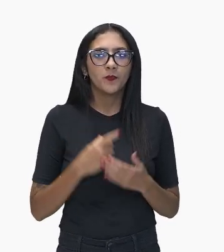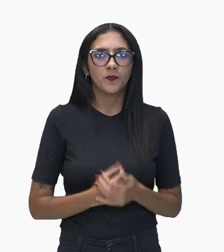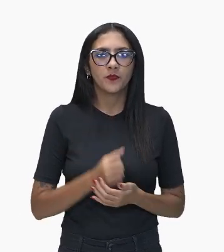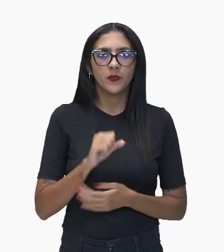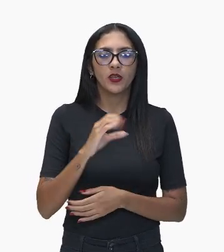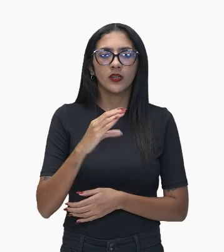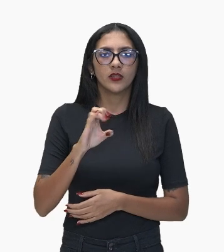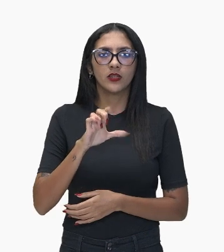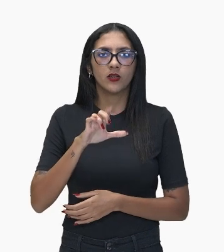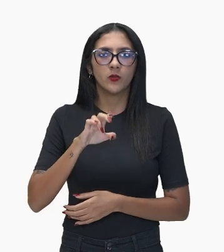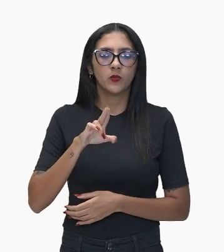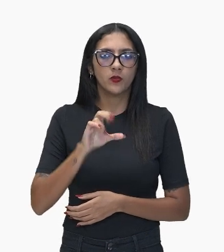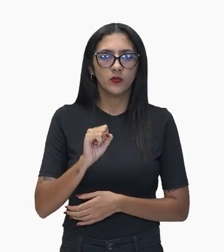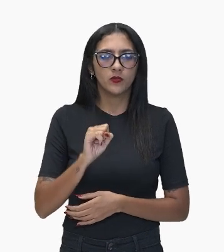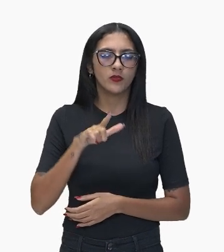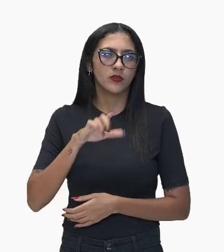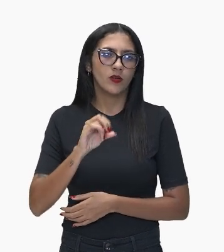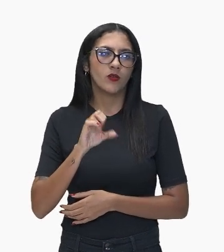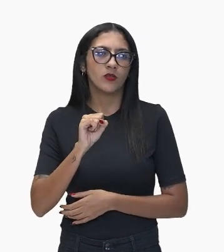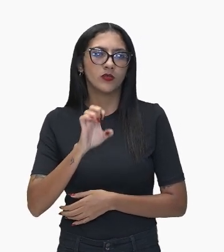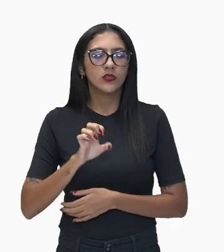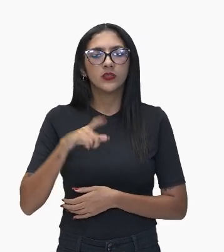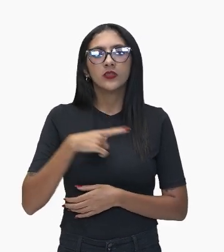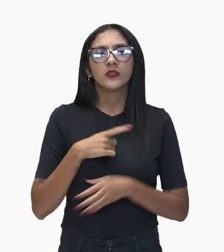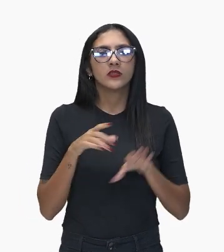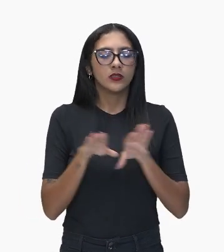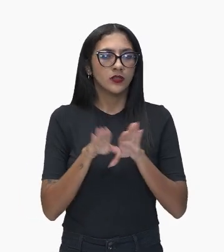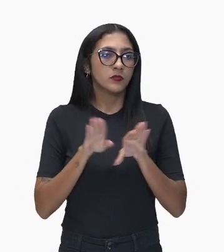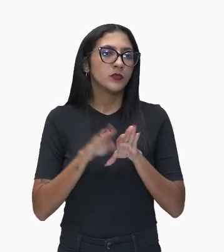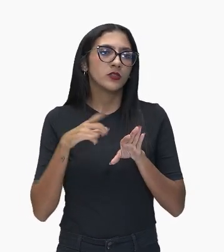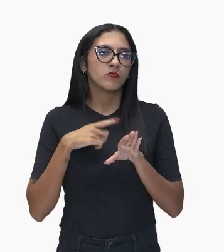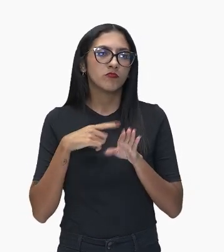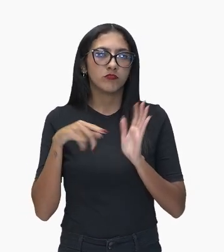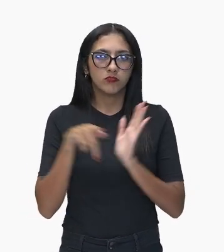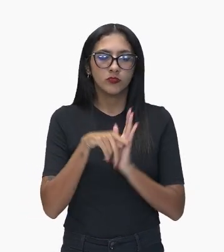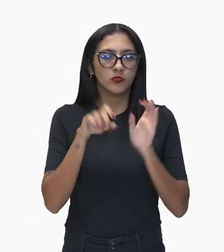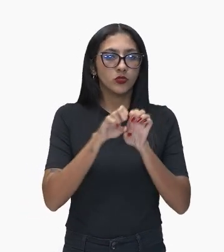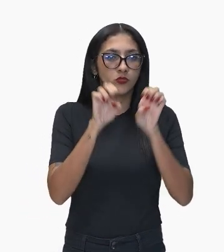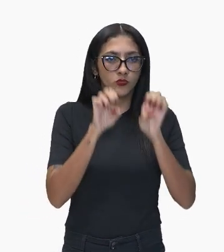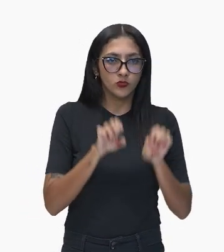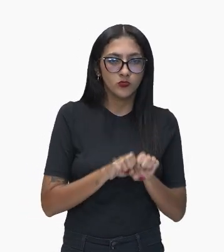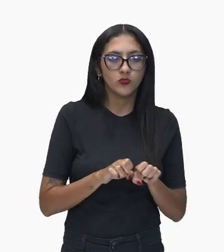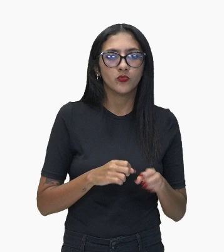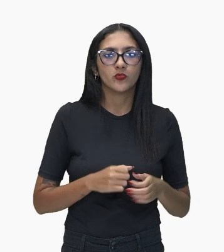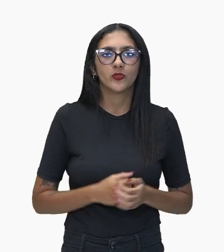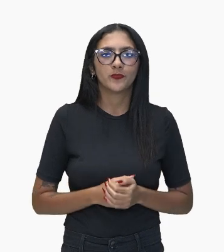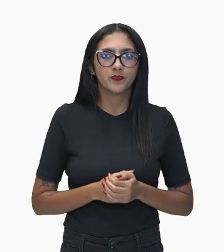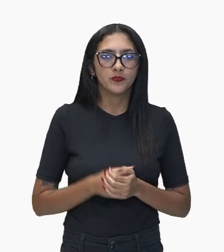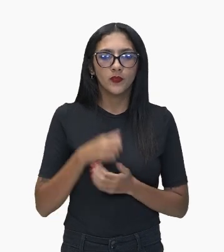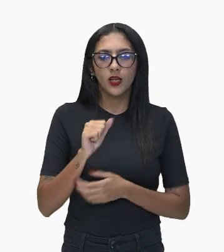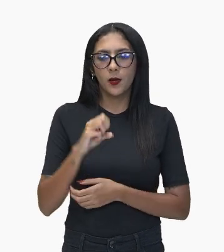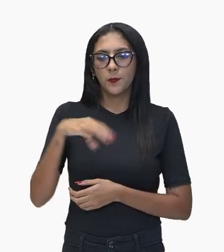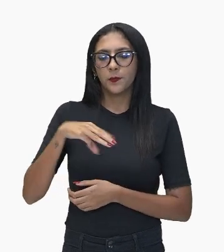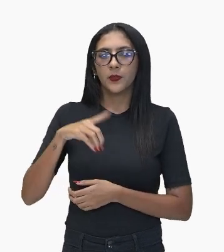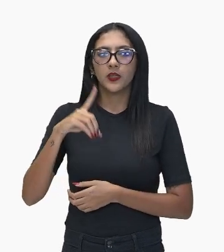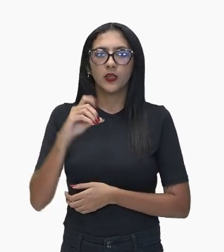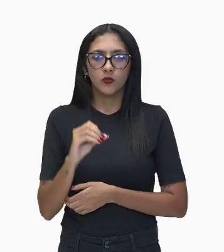representam polissacarídeos aí de estrutura, o amido e o glicogênio